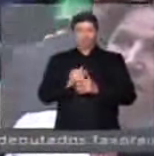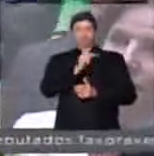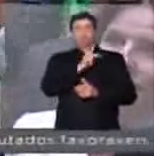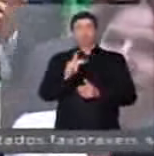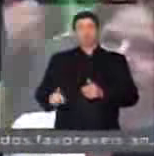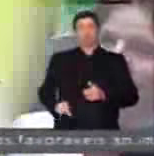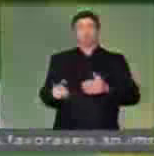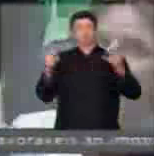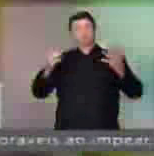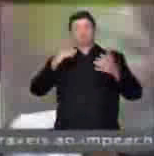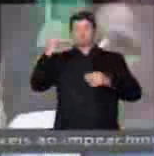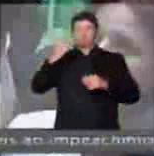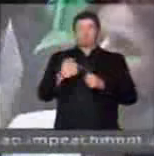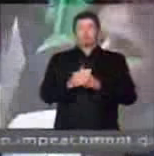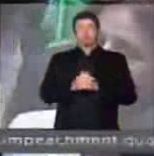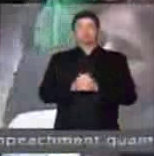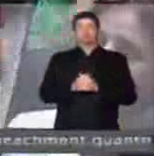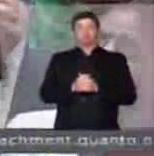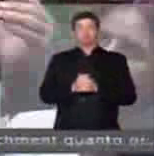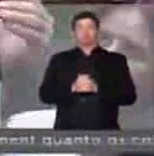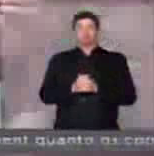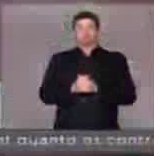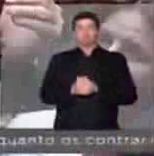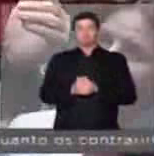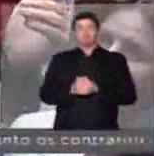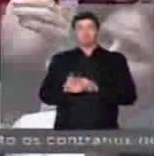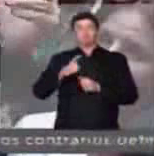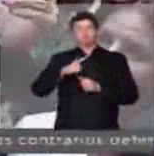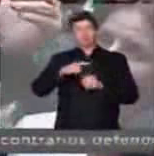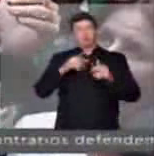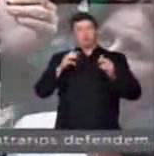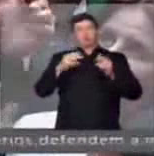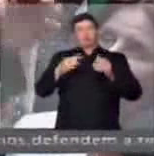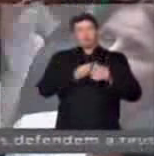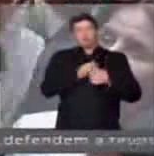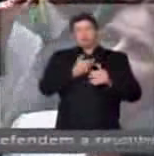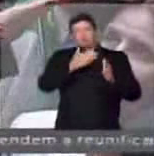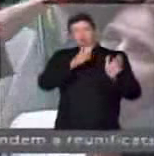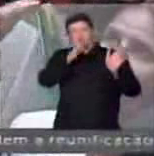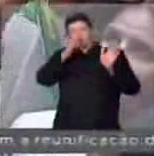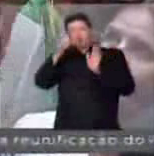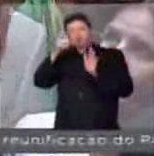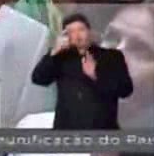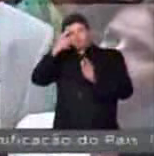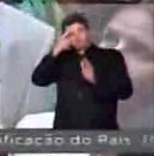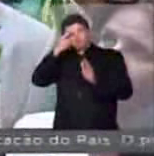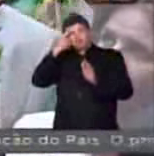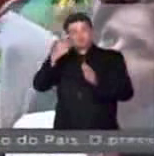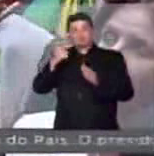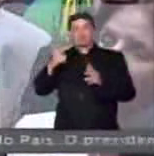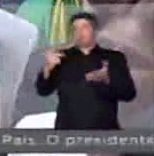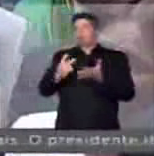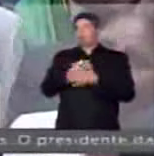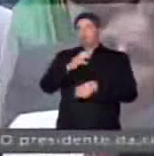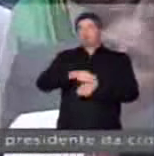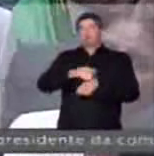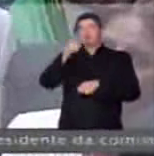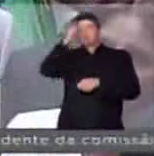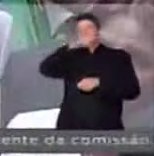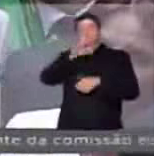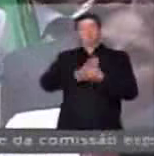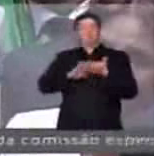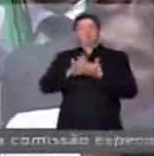Senhor presidente, senhores deputados, a gente chega a uma época da vida que acha que não vai passar por nada mais